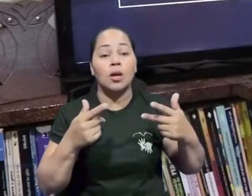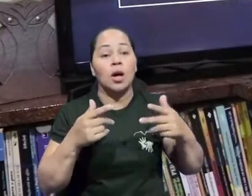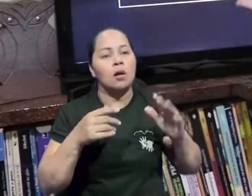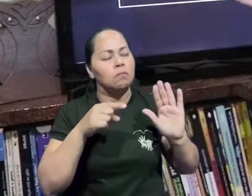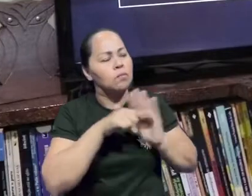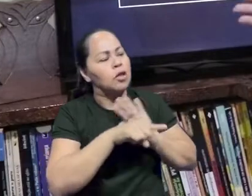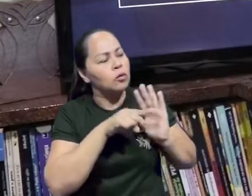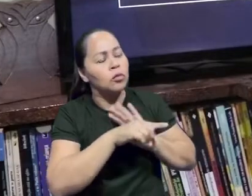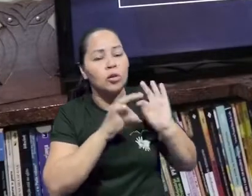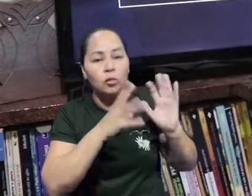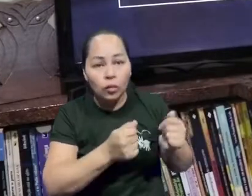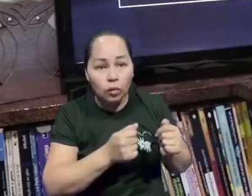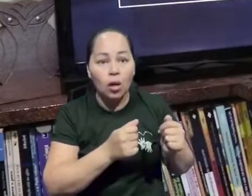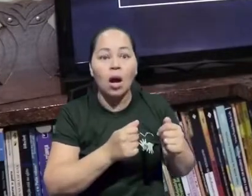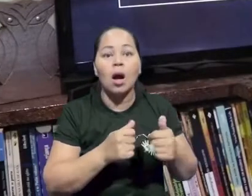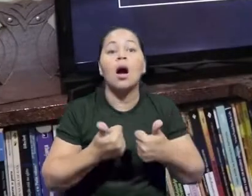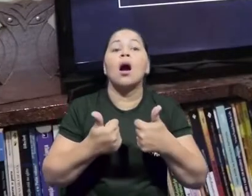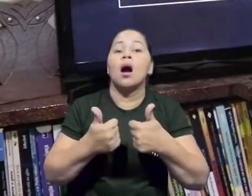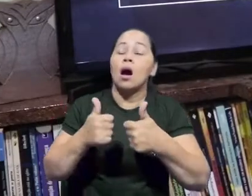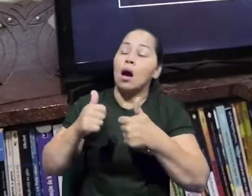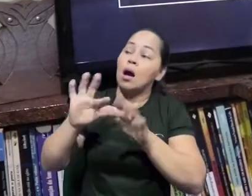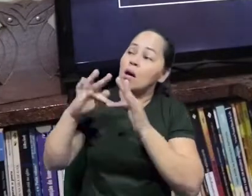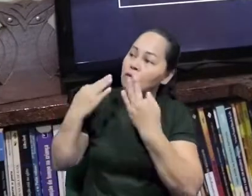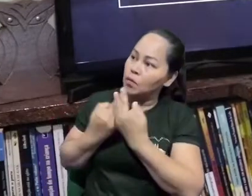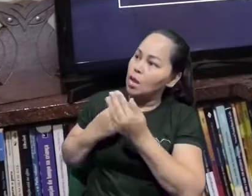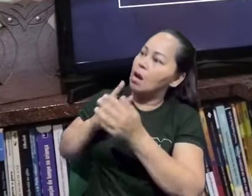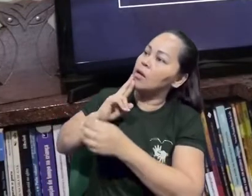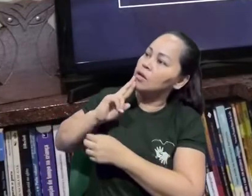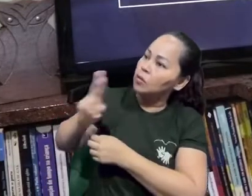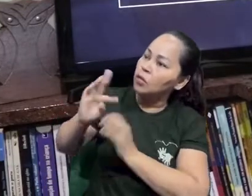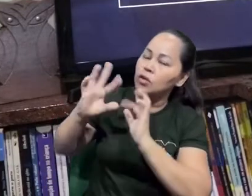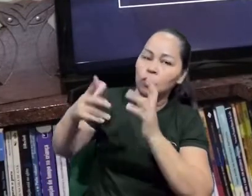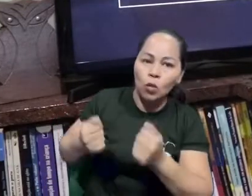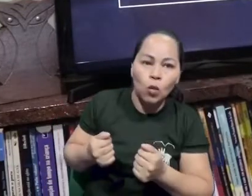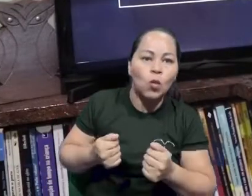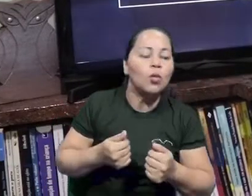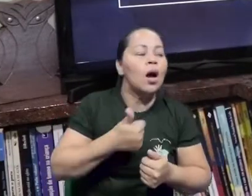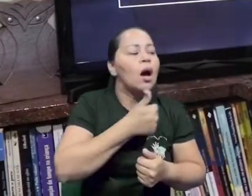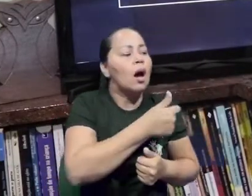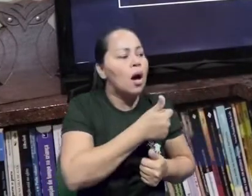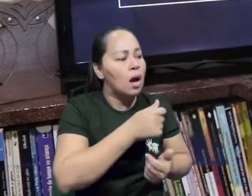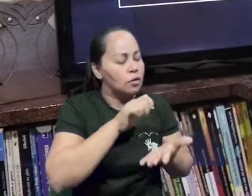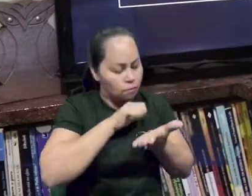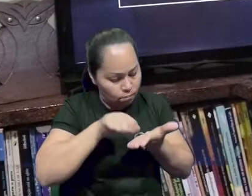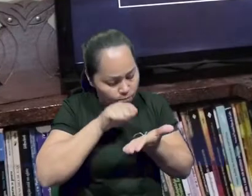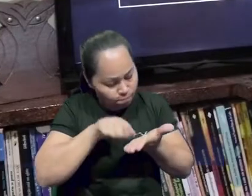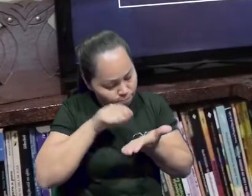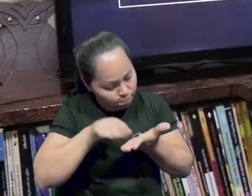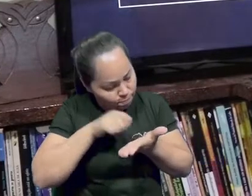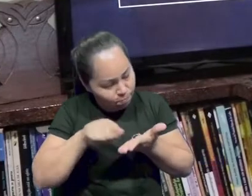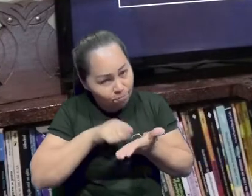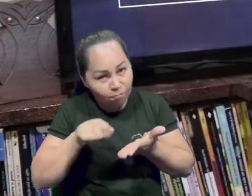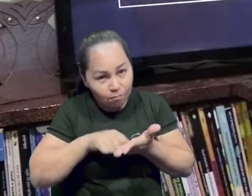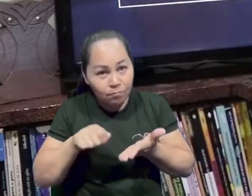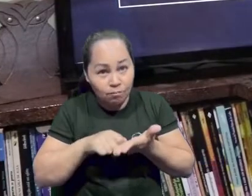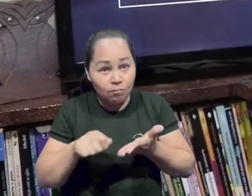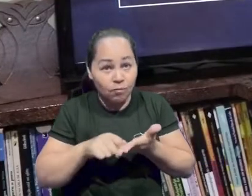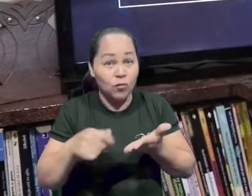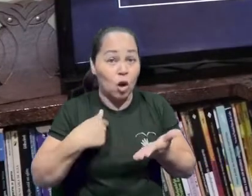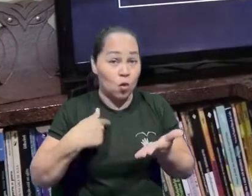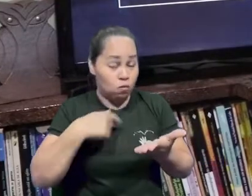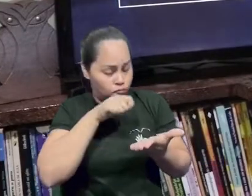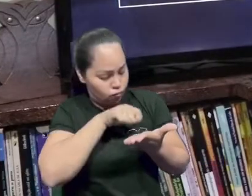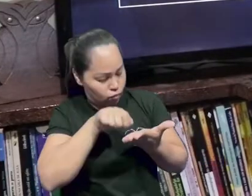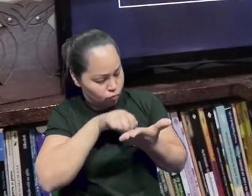Aí quando a criança vem, a gente já vê se ela tá ali higienizada, se vai ao banheiro, se lava as mãos, se alimenta direitinho.